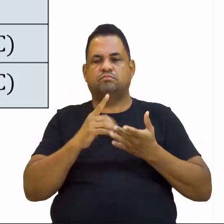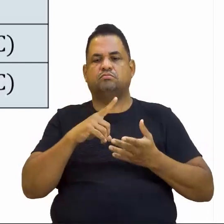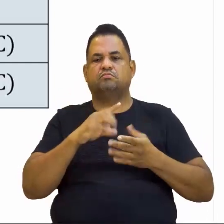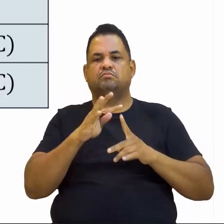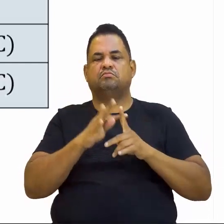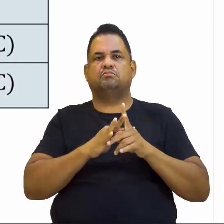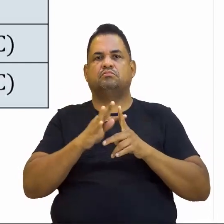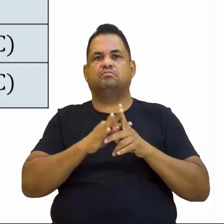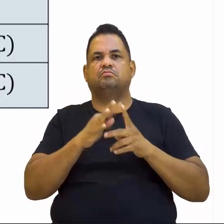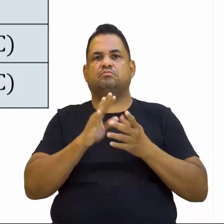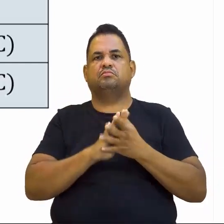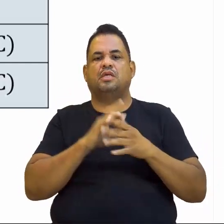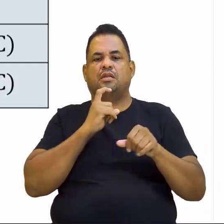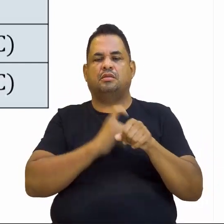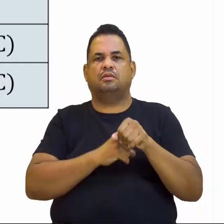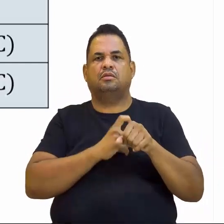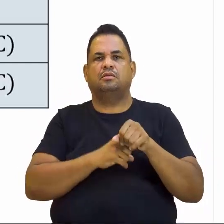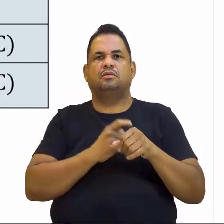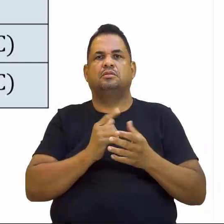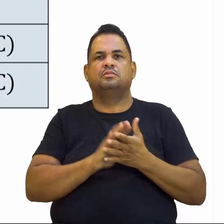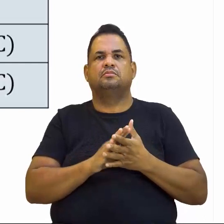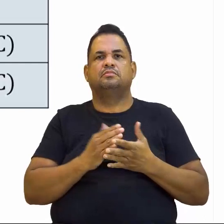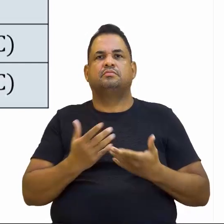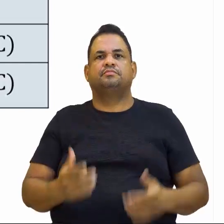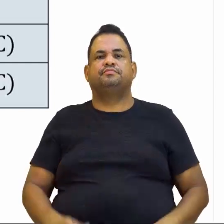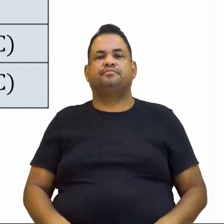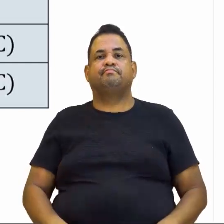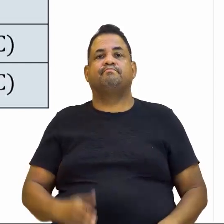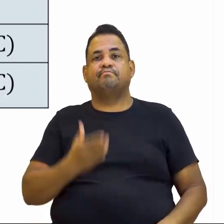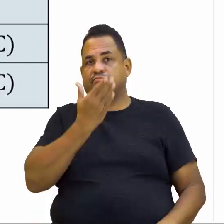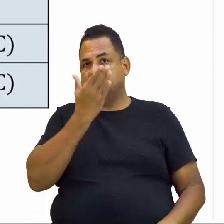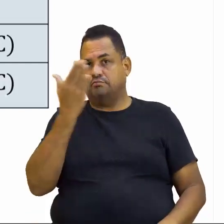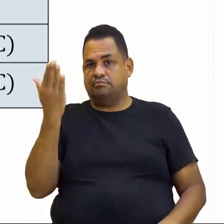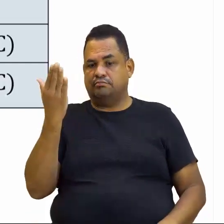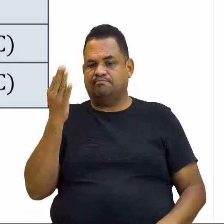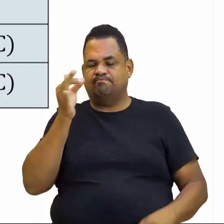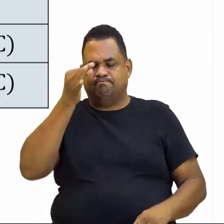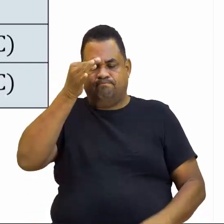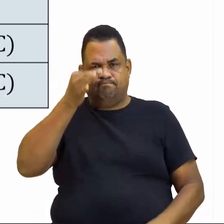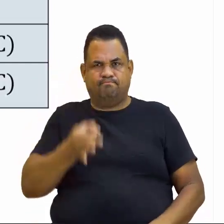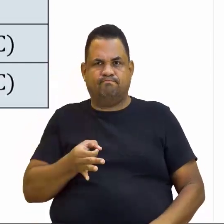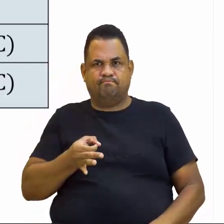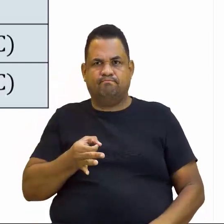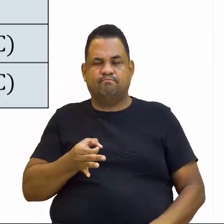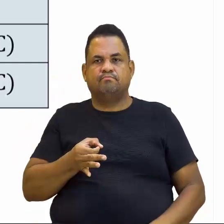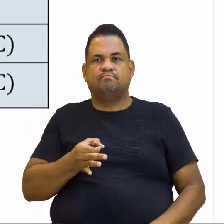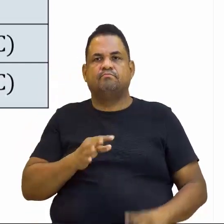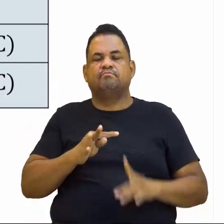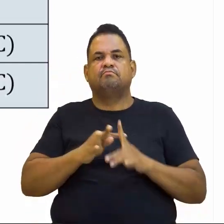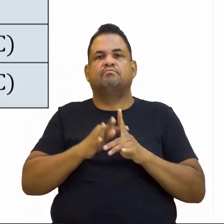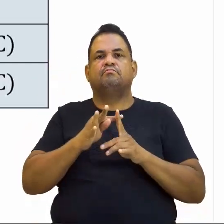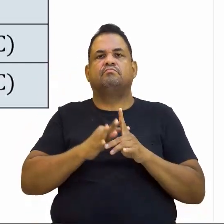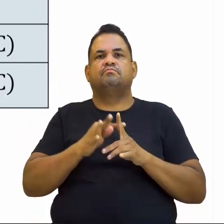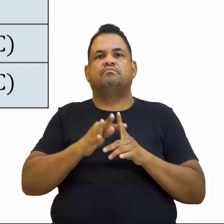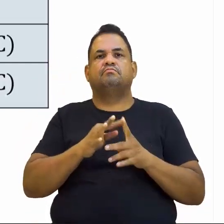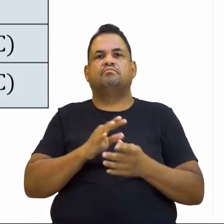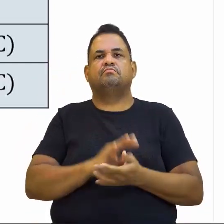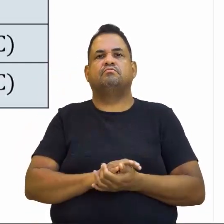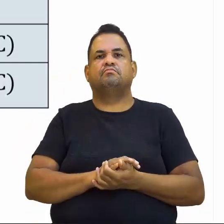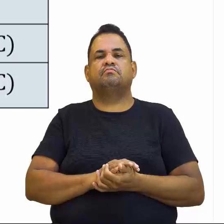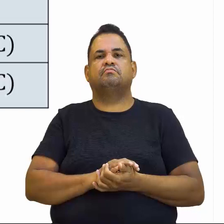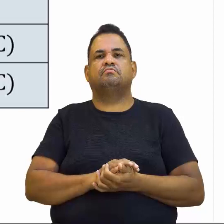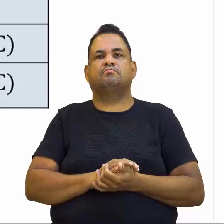ele na fase sólida. E nessa temperatura exatamente, nós vamos ter ele fazendo